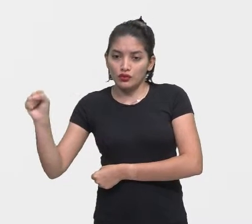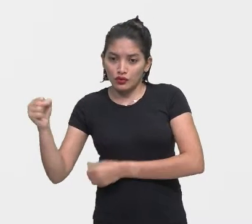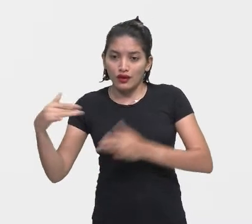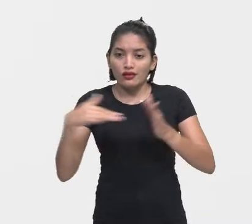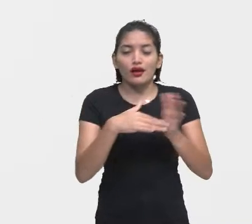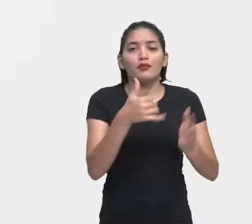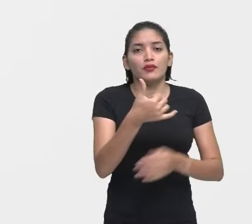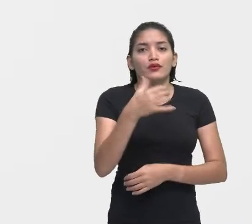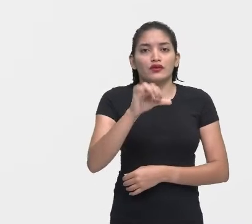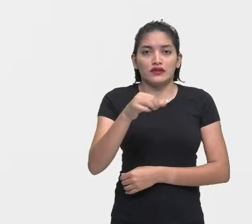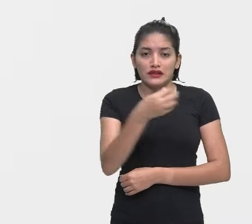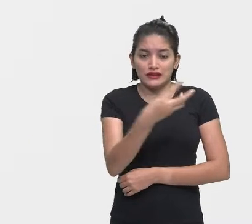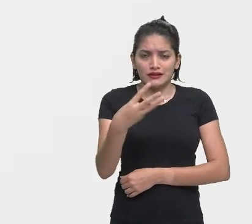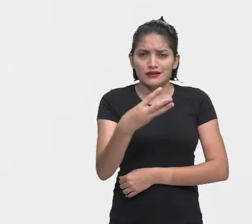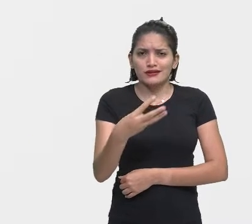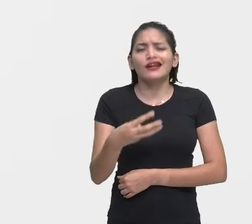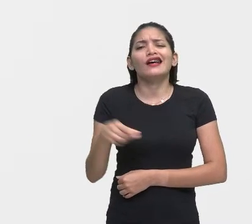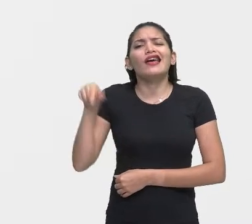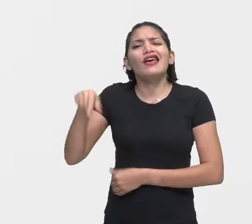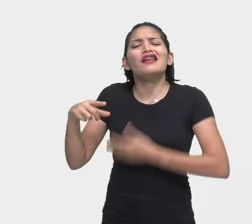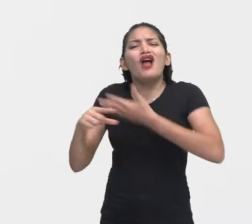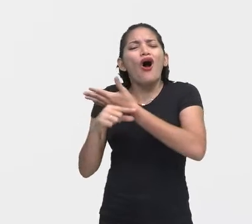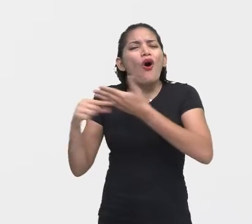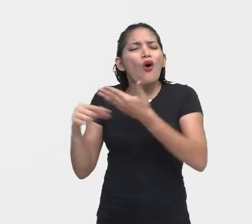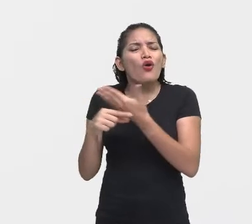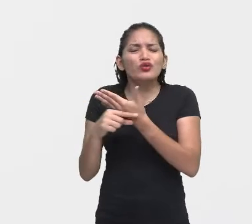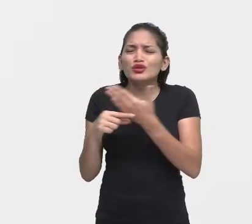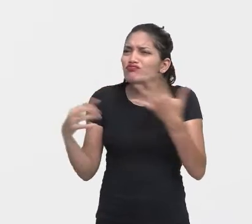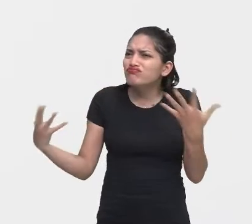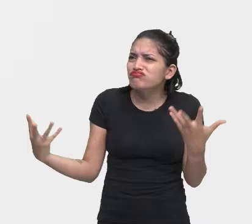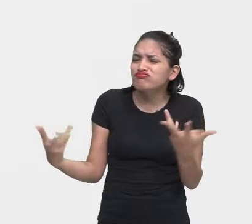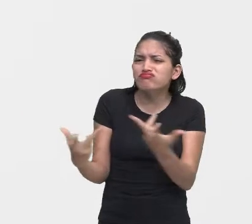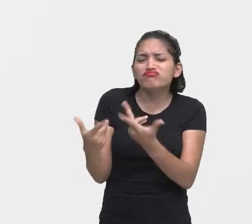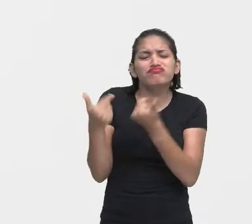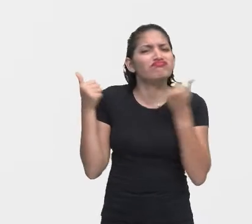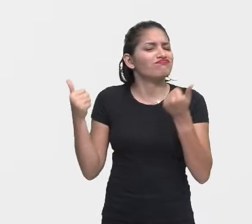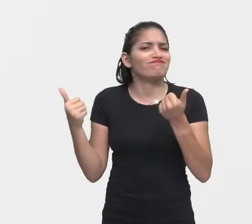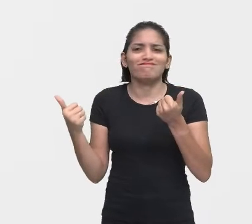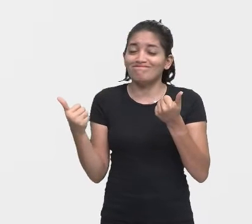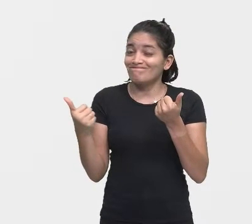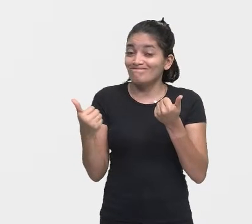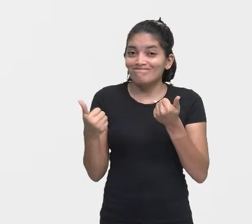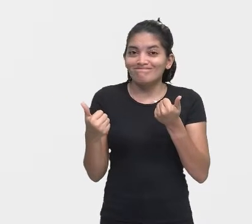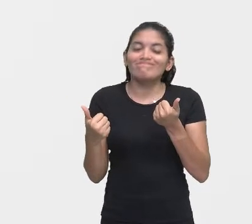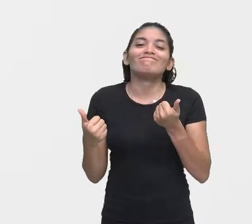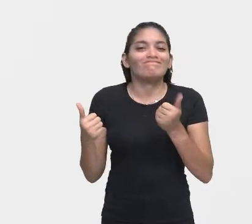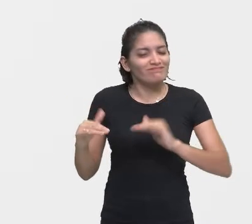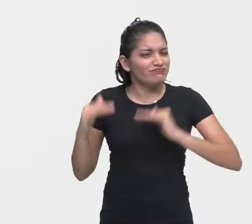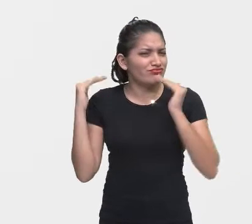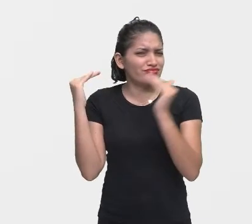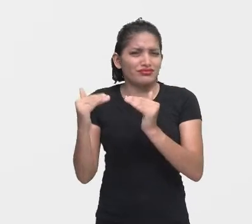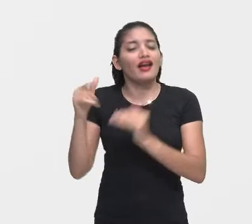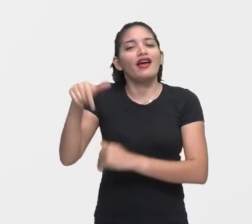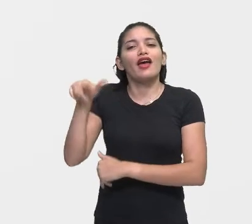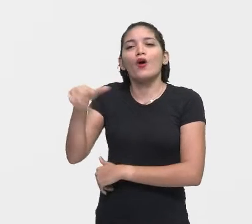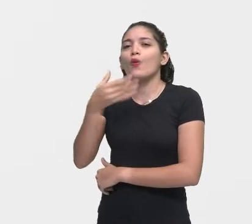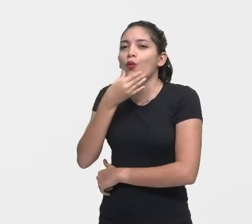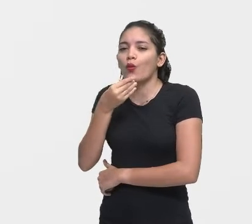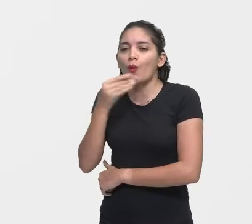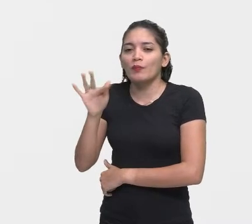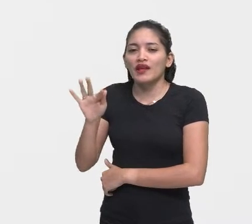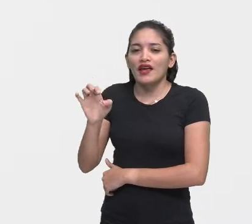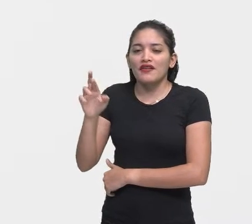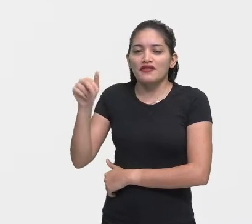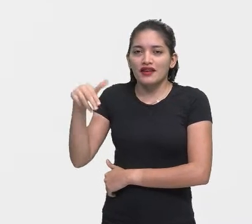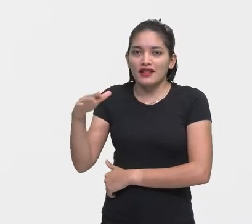1935. Pense num autor intrigante, fantástico, incrível. É Fernando Pessoa. Ele